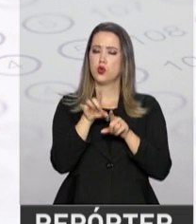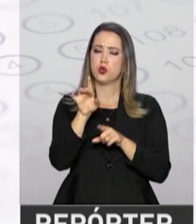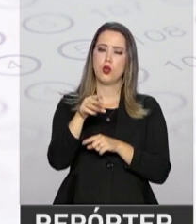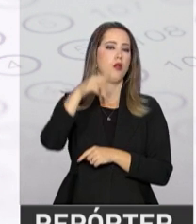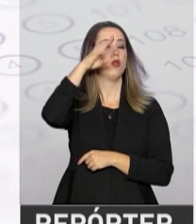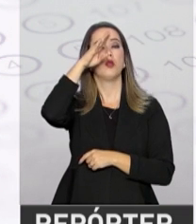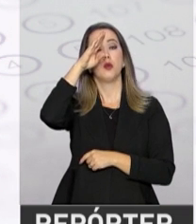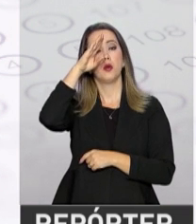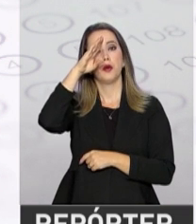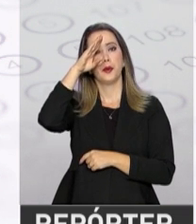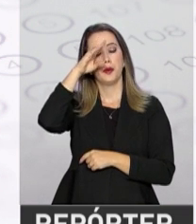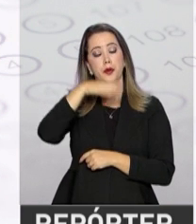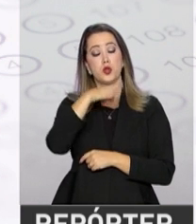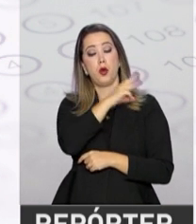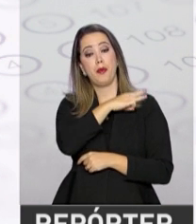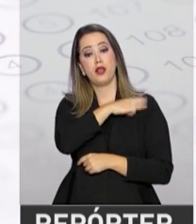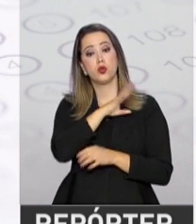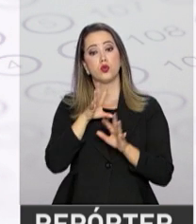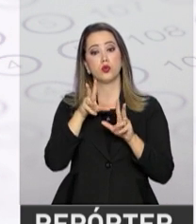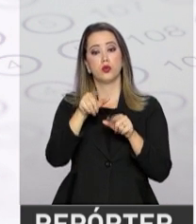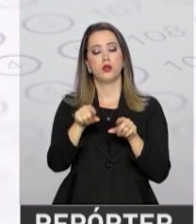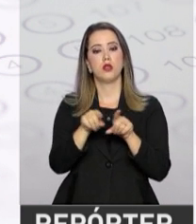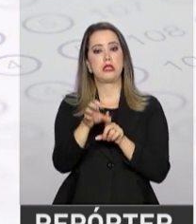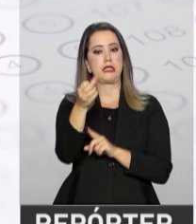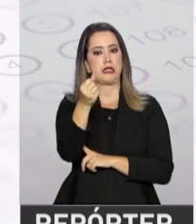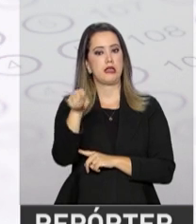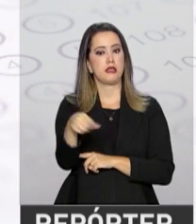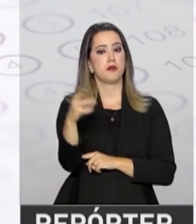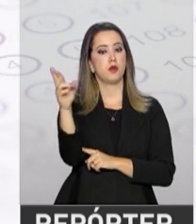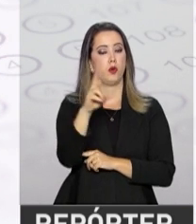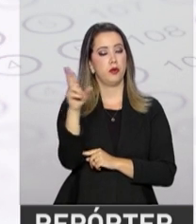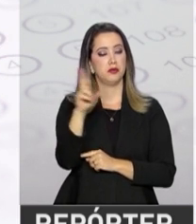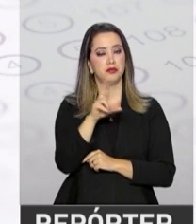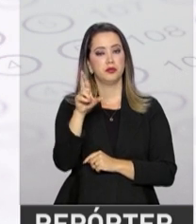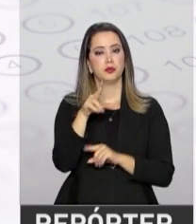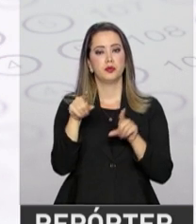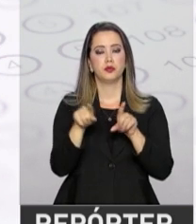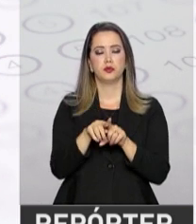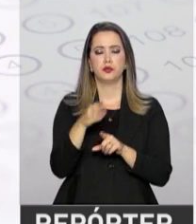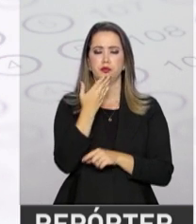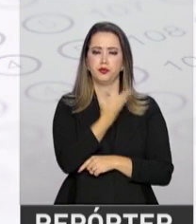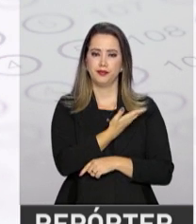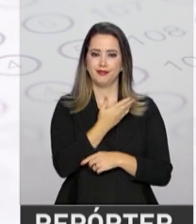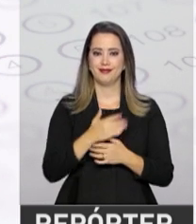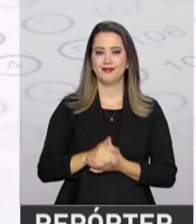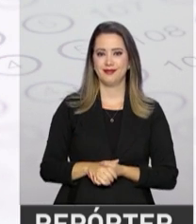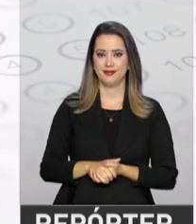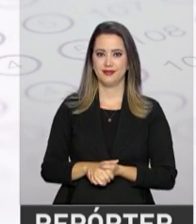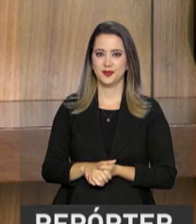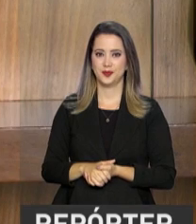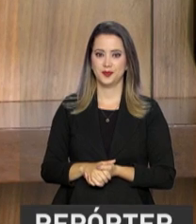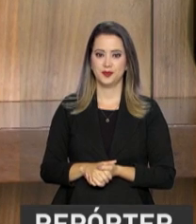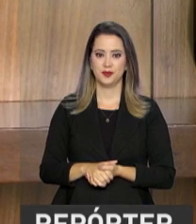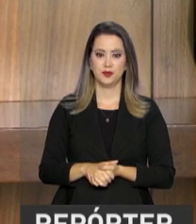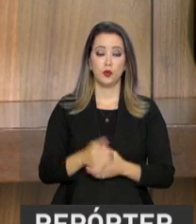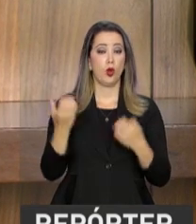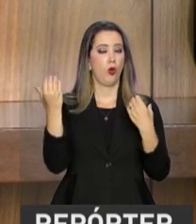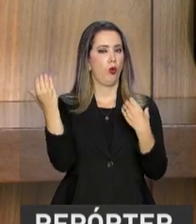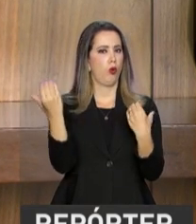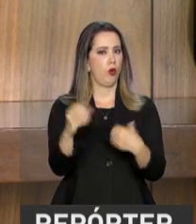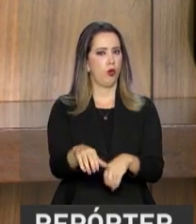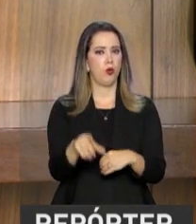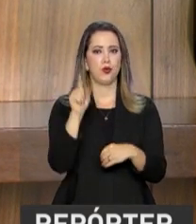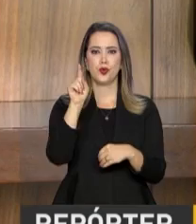oferece salário inicial de seis mil trezentos e dois reais e vinte e três centavos o concurso público